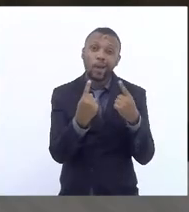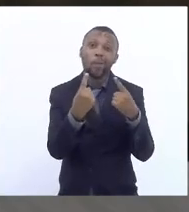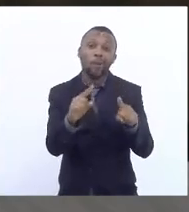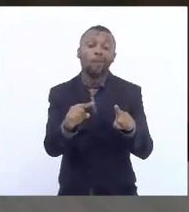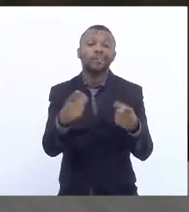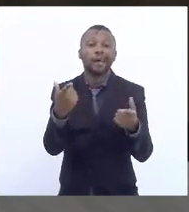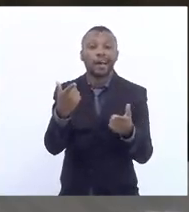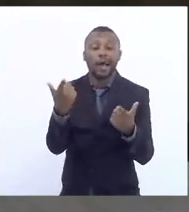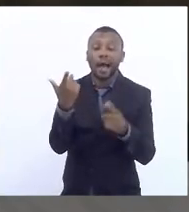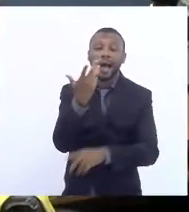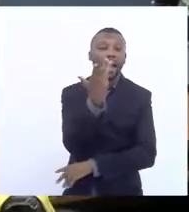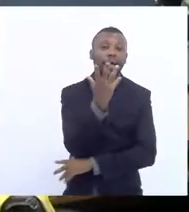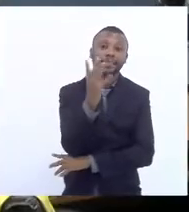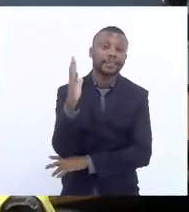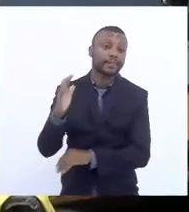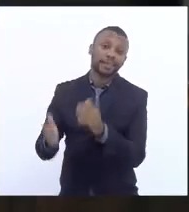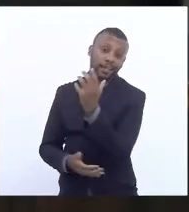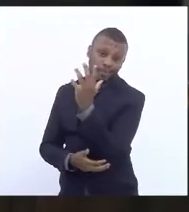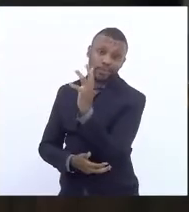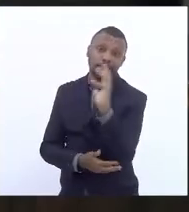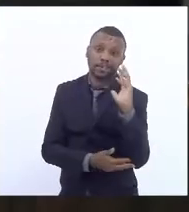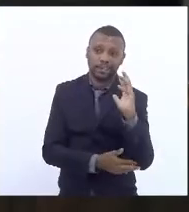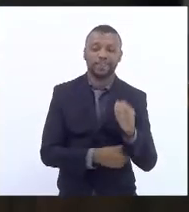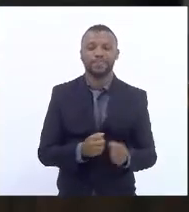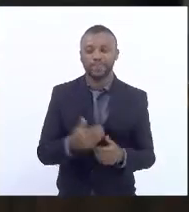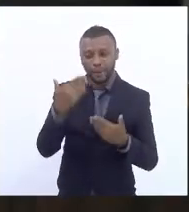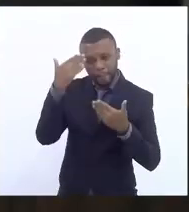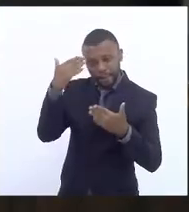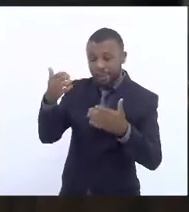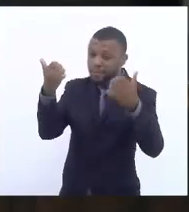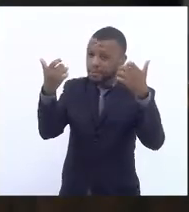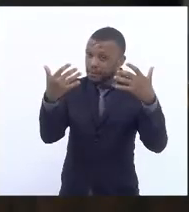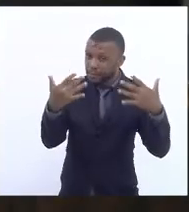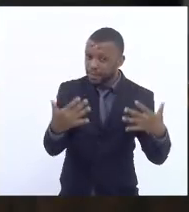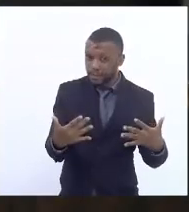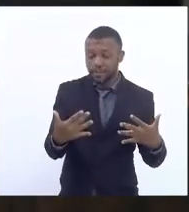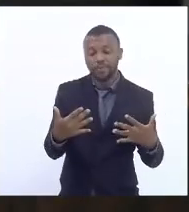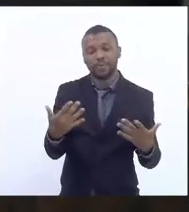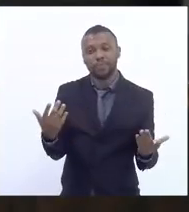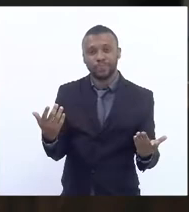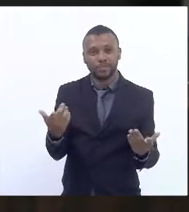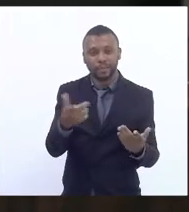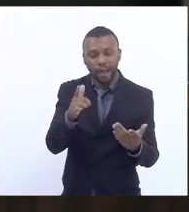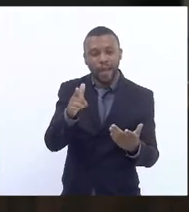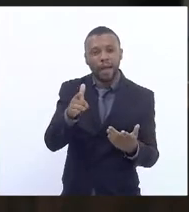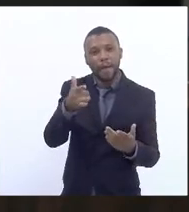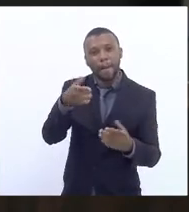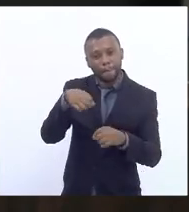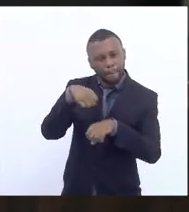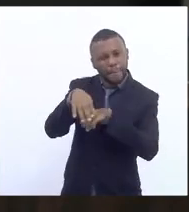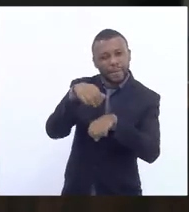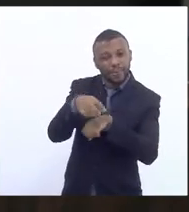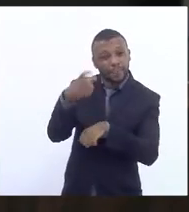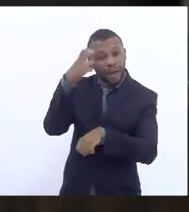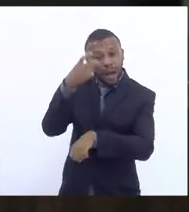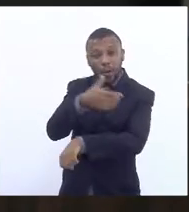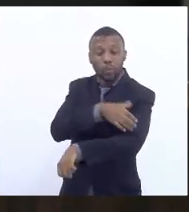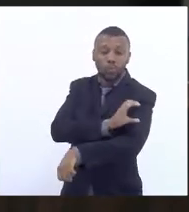ecologia. Obrigado pela explanação, deputado Luiz Paulo, aumentando a cultura do plenário